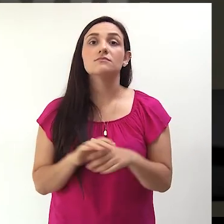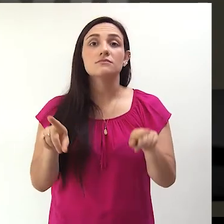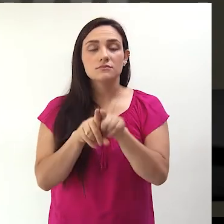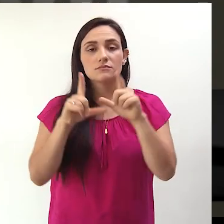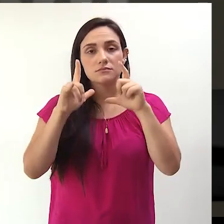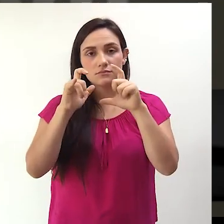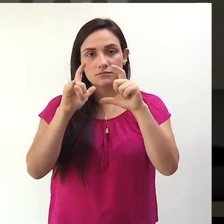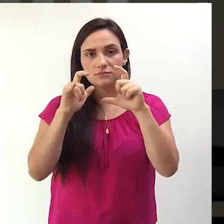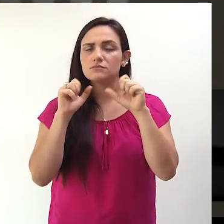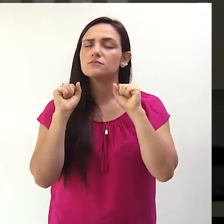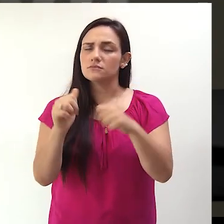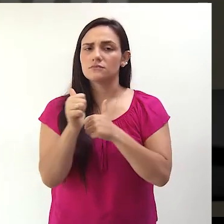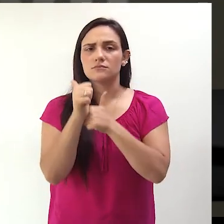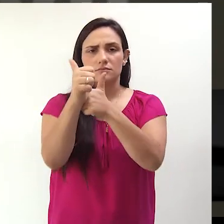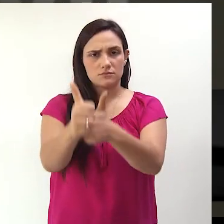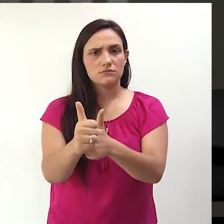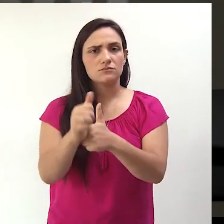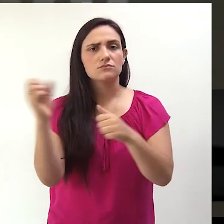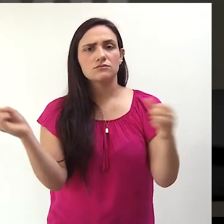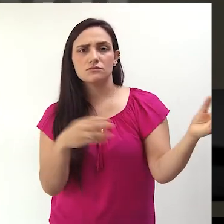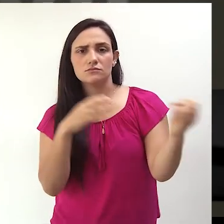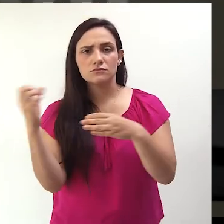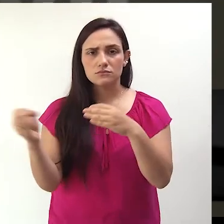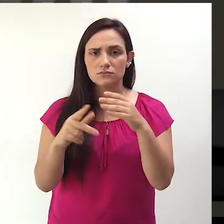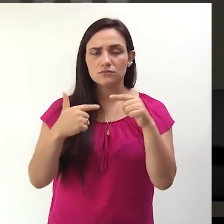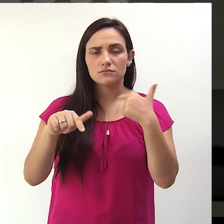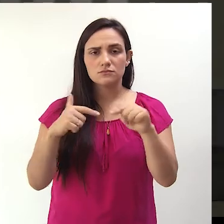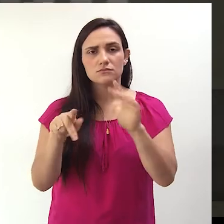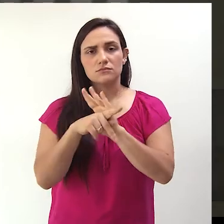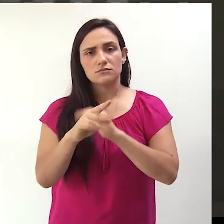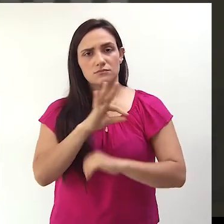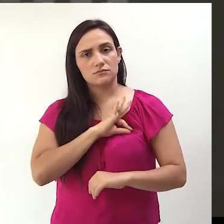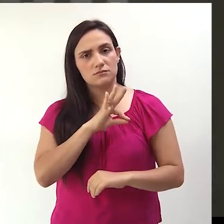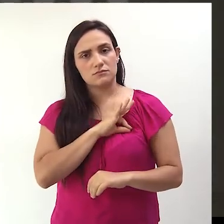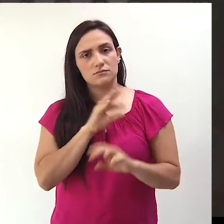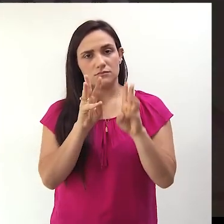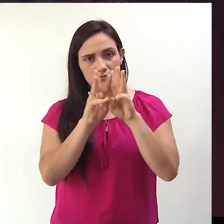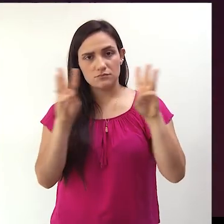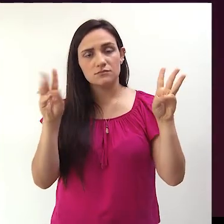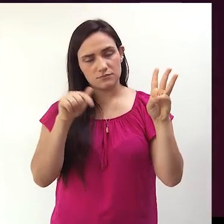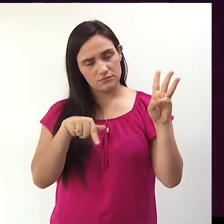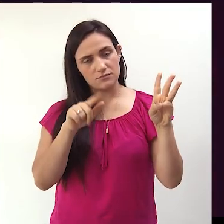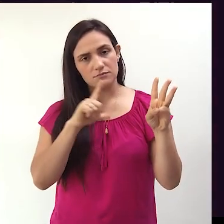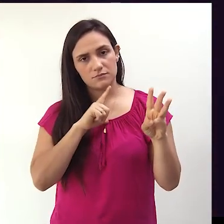Acompanhe também as novidades da Polícia Civil em nosso site. Até a próxima!